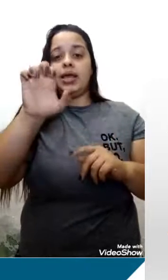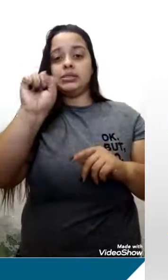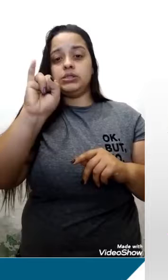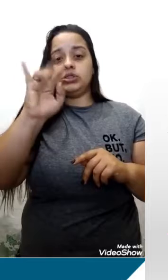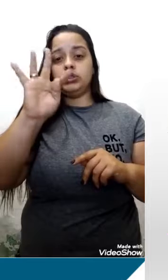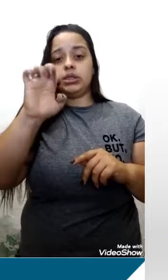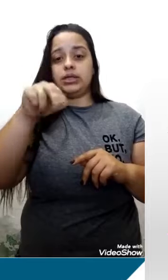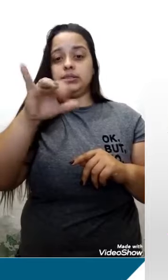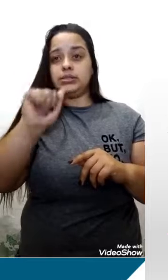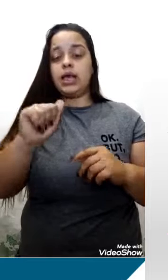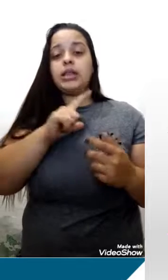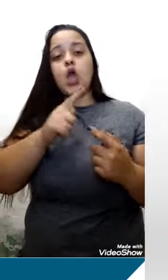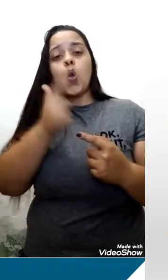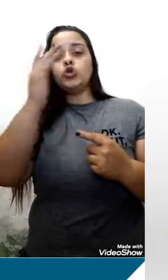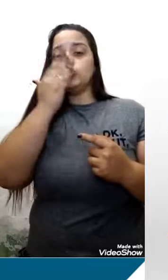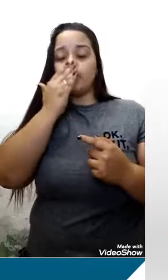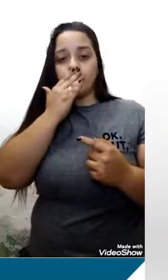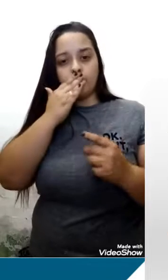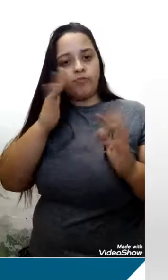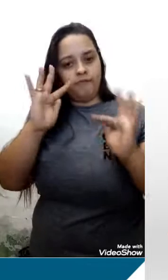resistência. E o nosso último caso